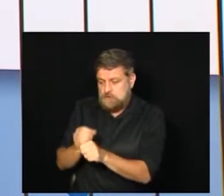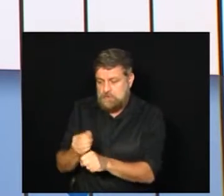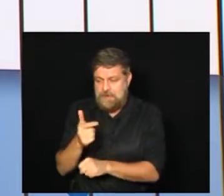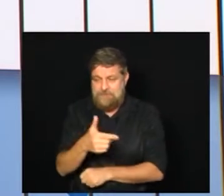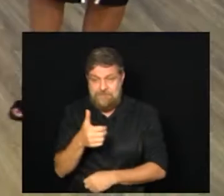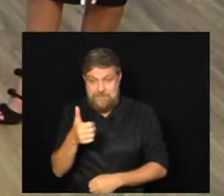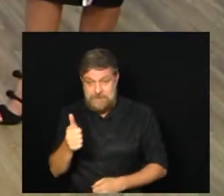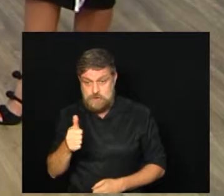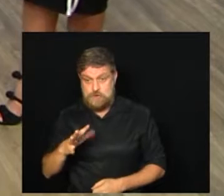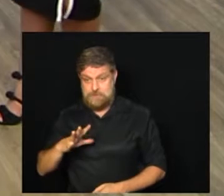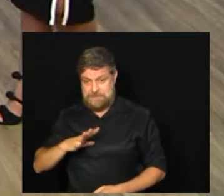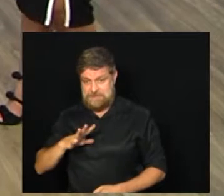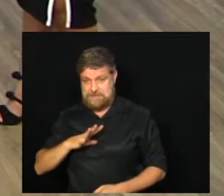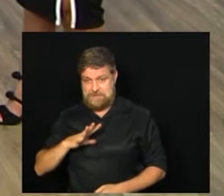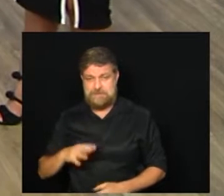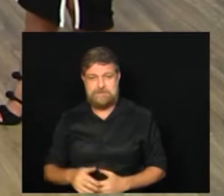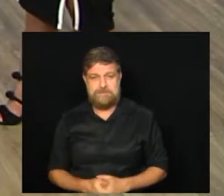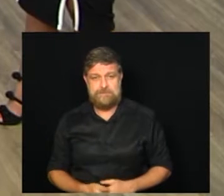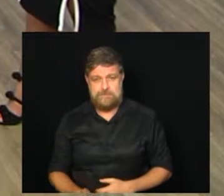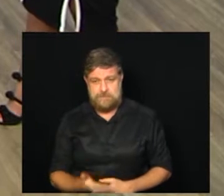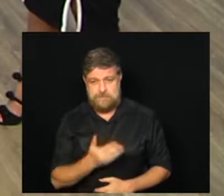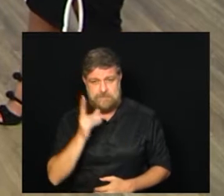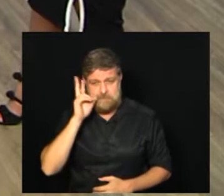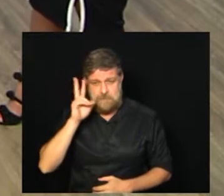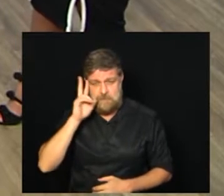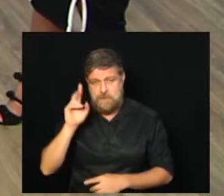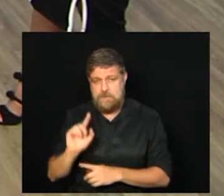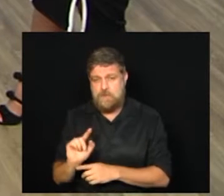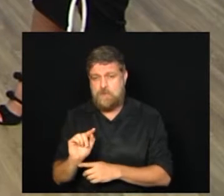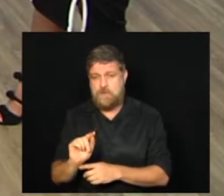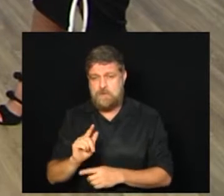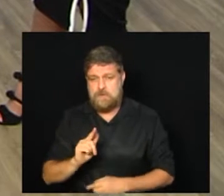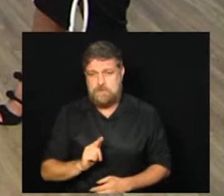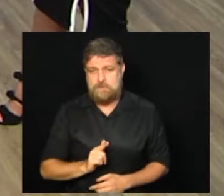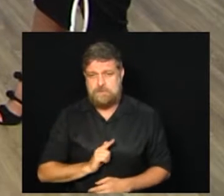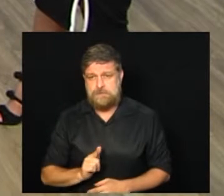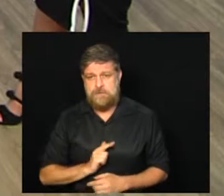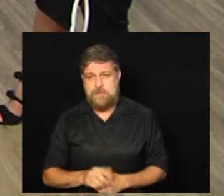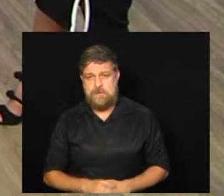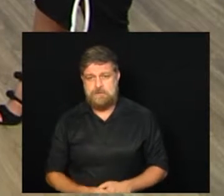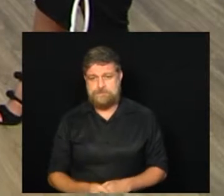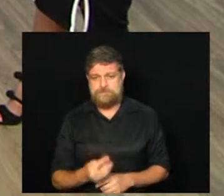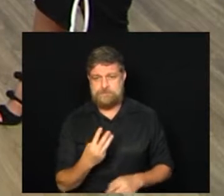aqui da RMC. Vamos lá, a gente lembra que aqui são